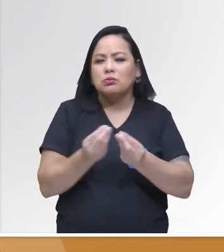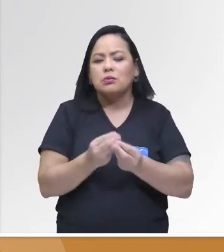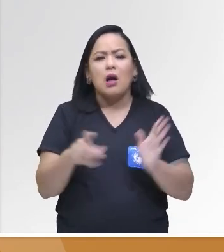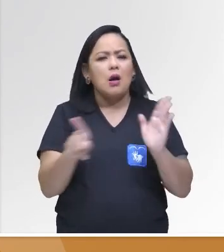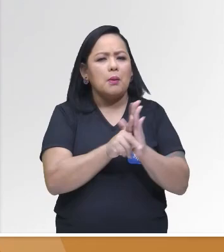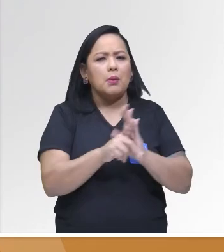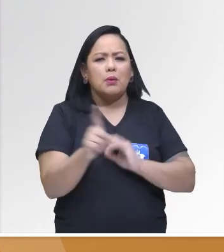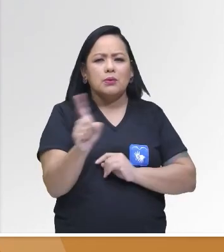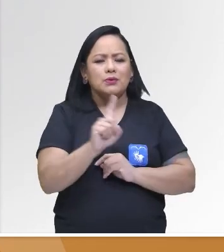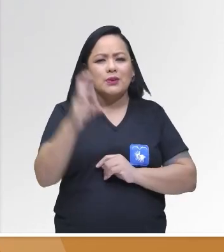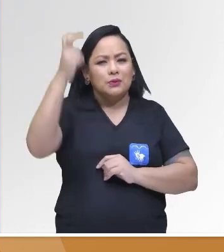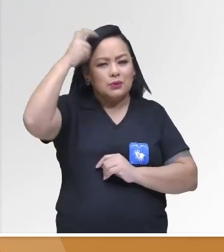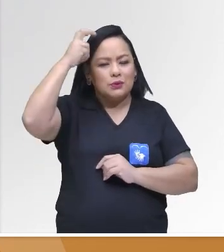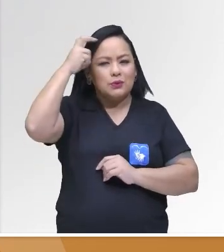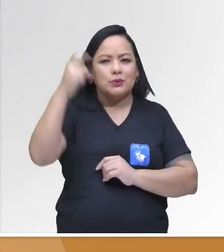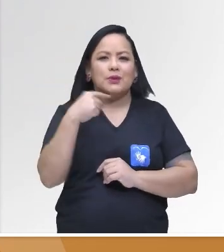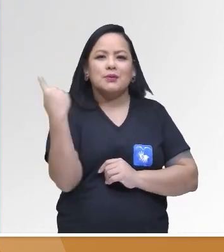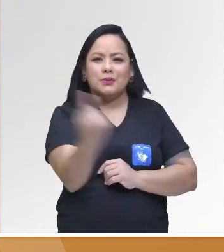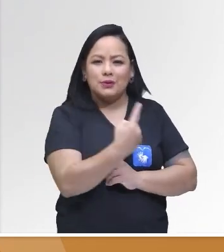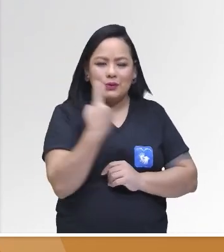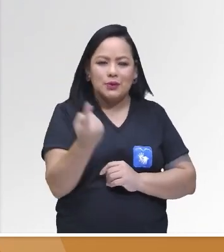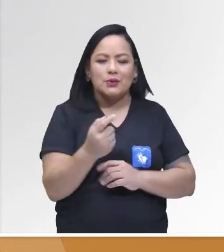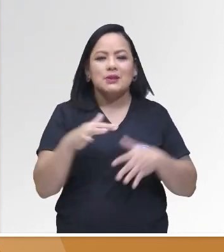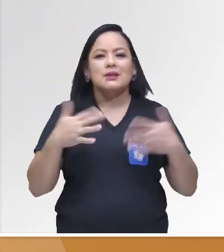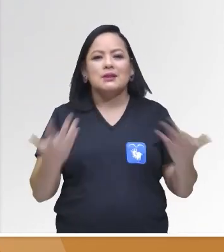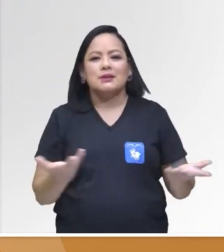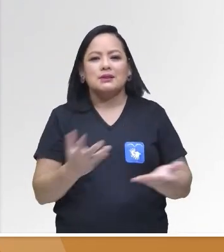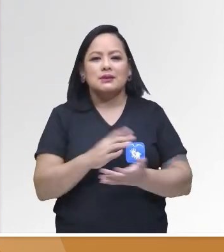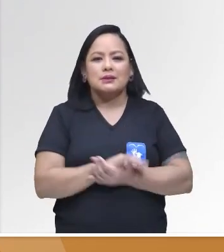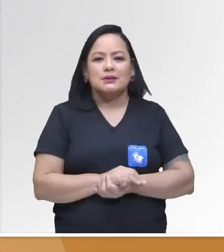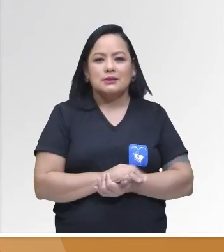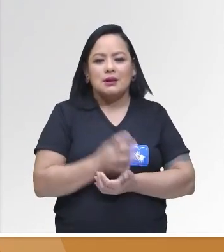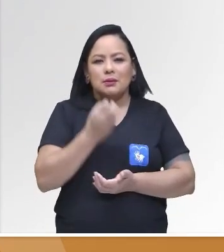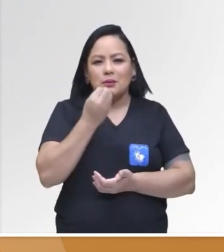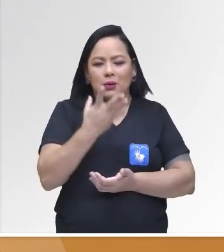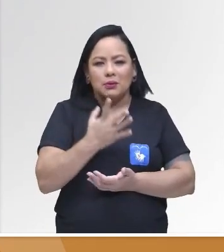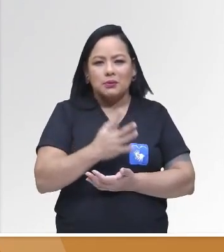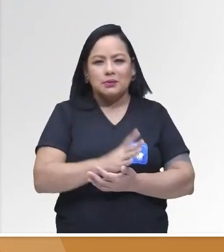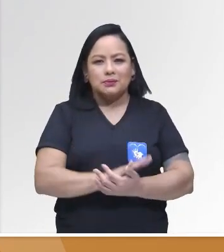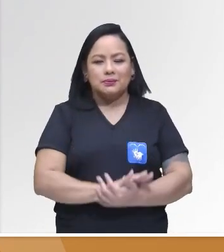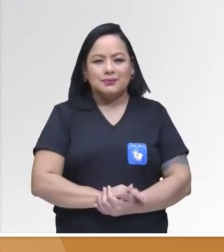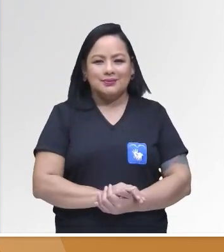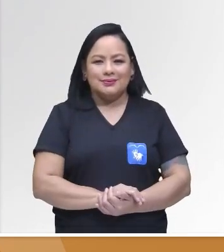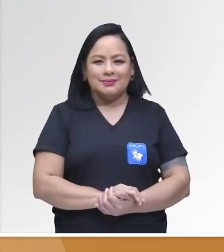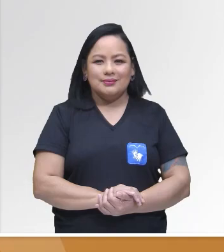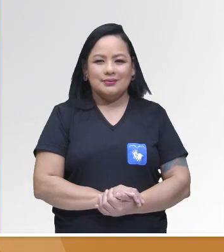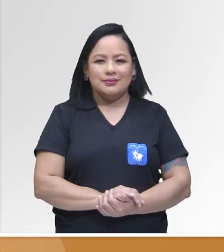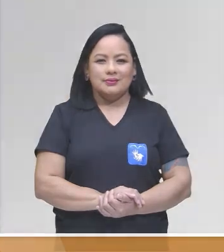próprio da nossa cultura. E isso é muito bom.